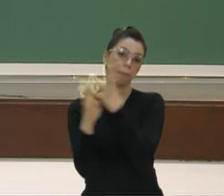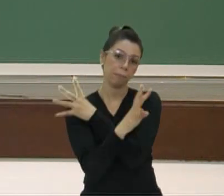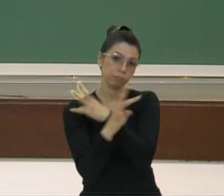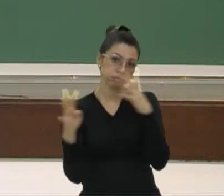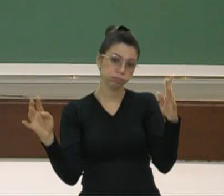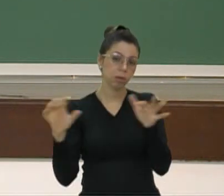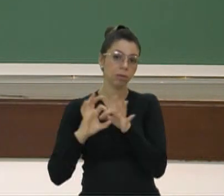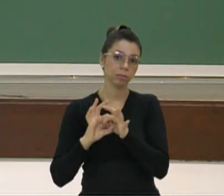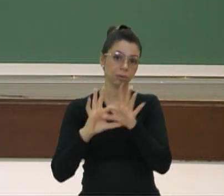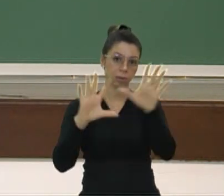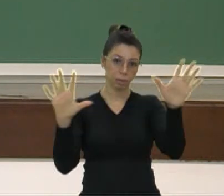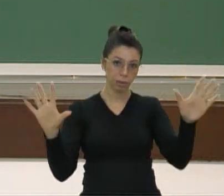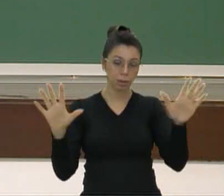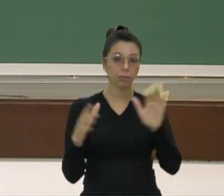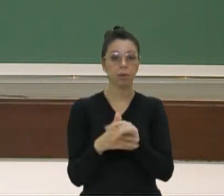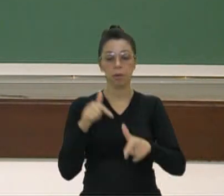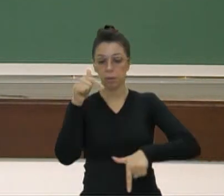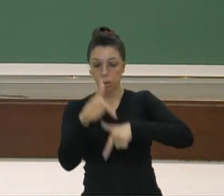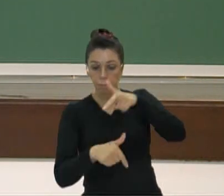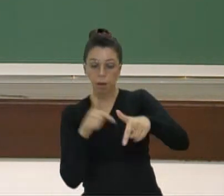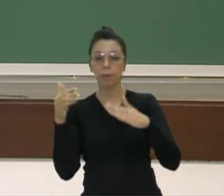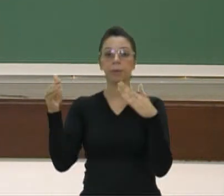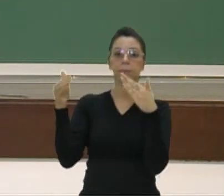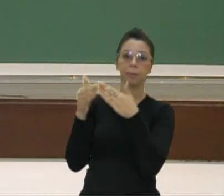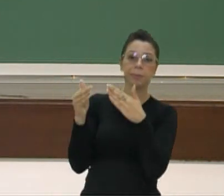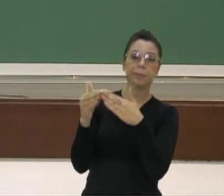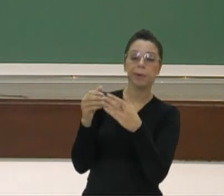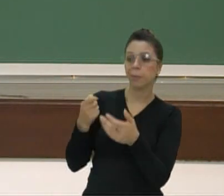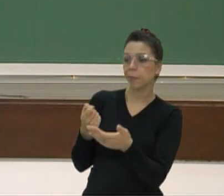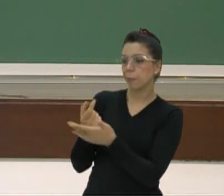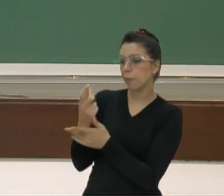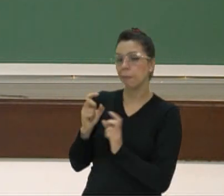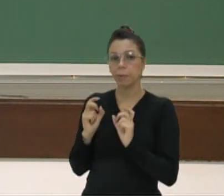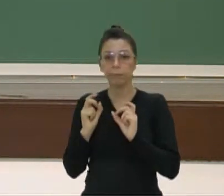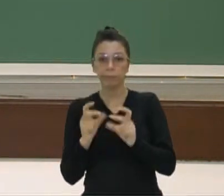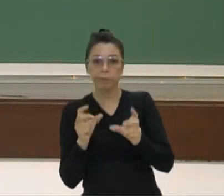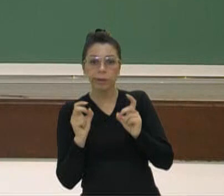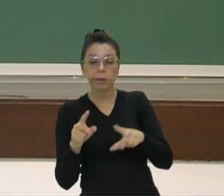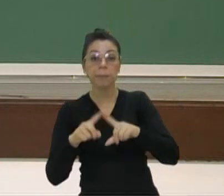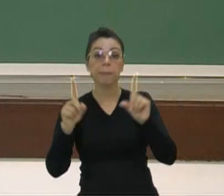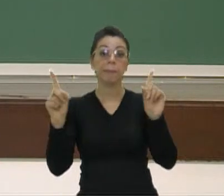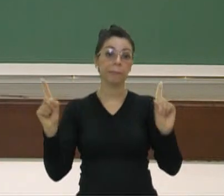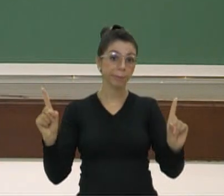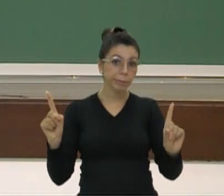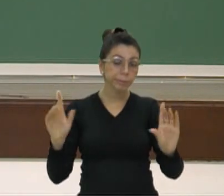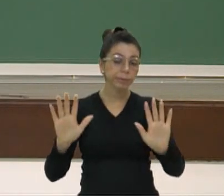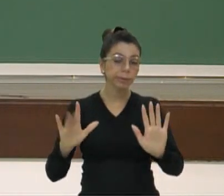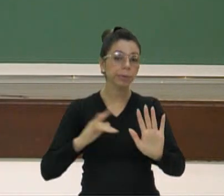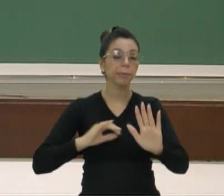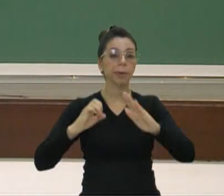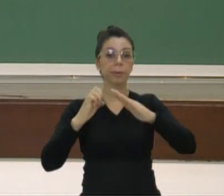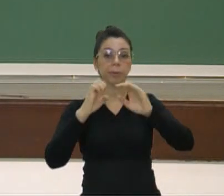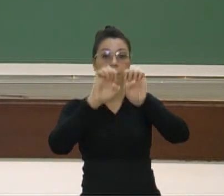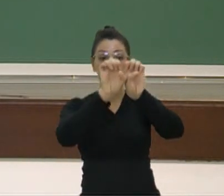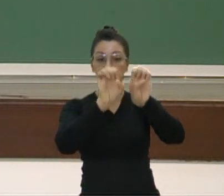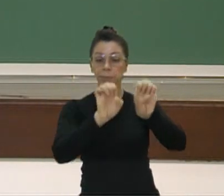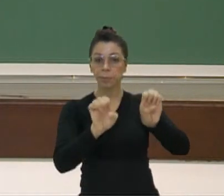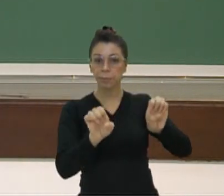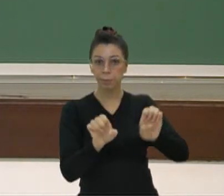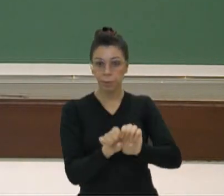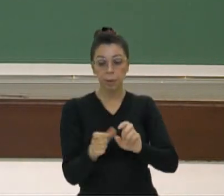circulação livre de trabalho, moradia, compra, venda, mas uma estrutura